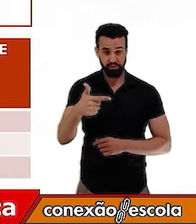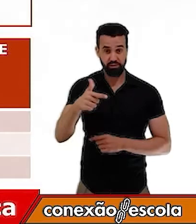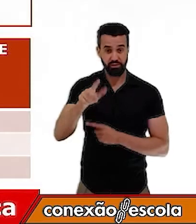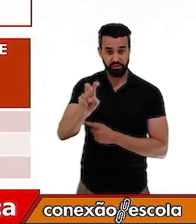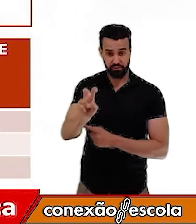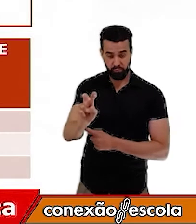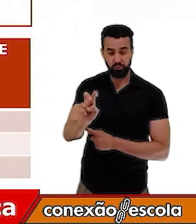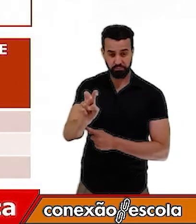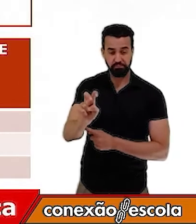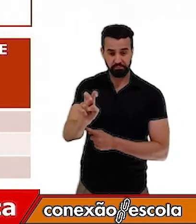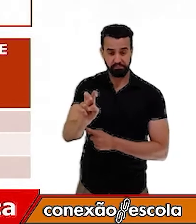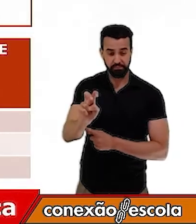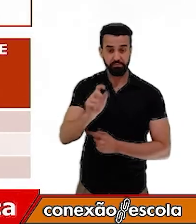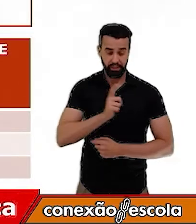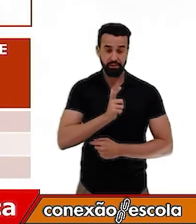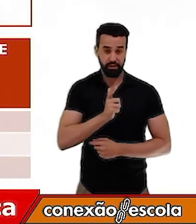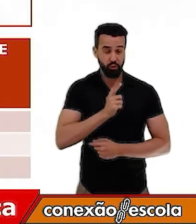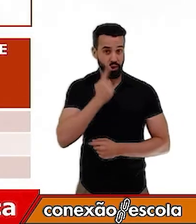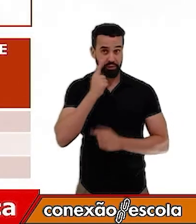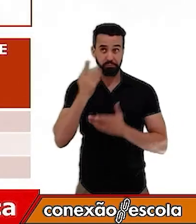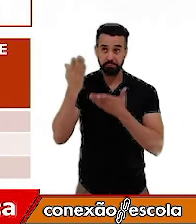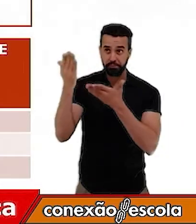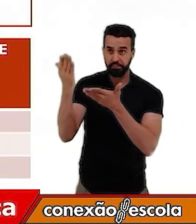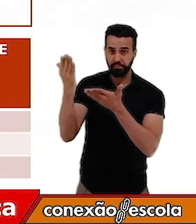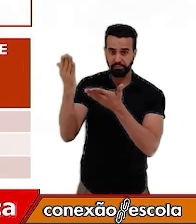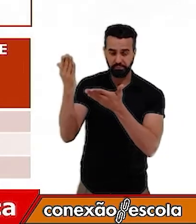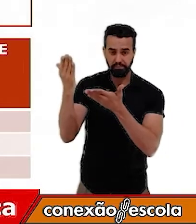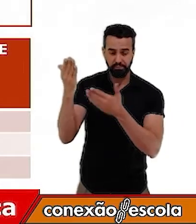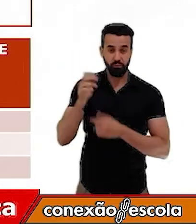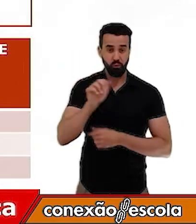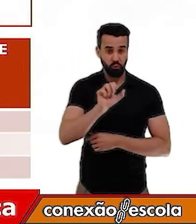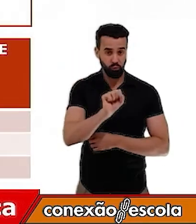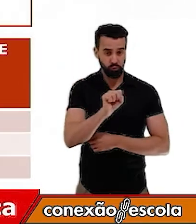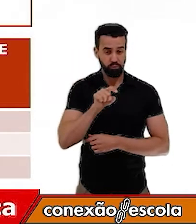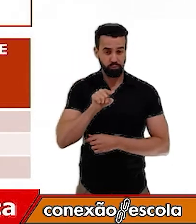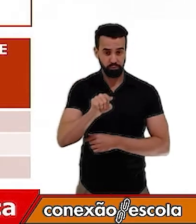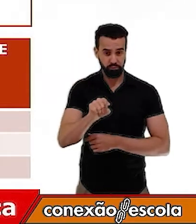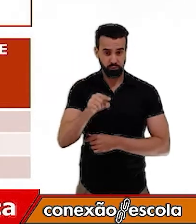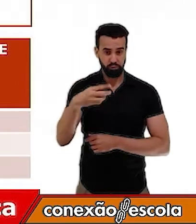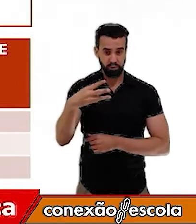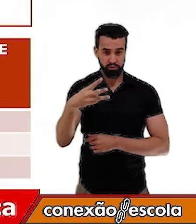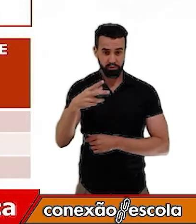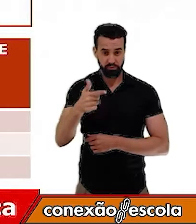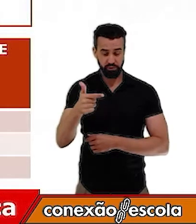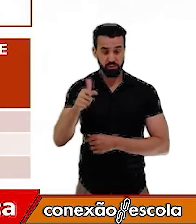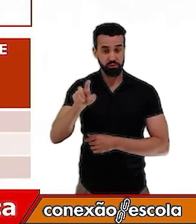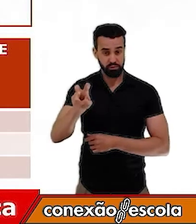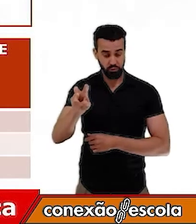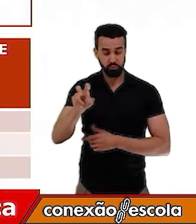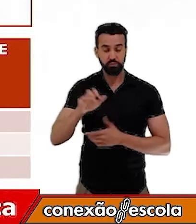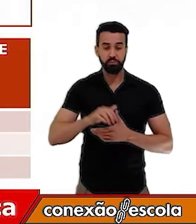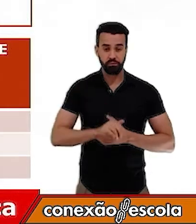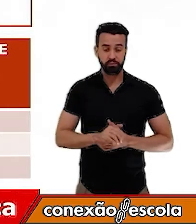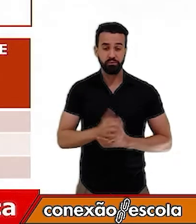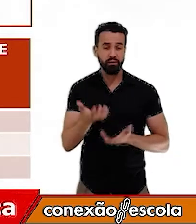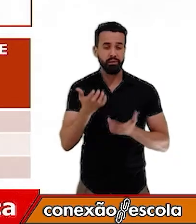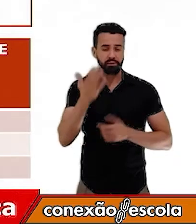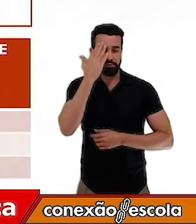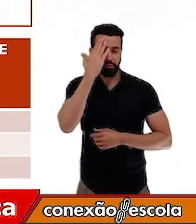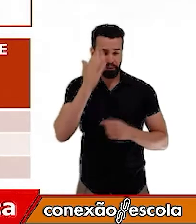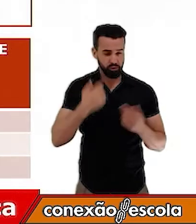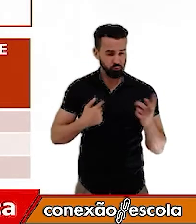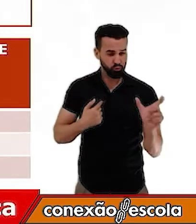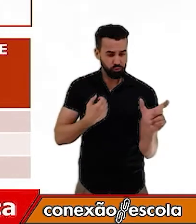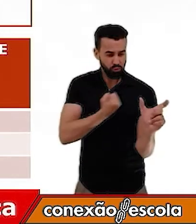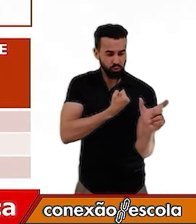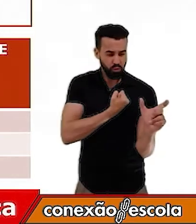8.325. Que está escrito aí também para vocês, 8.325. Eu quero saber na decomposição